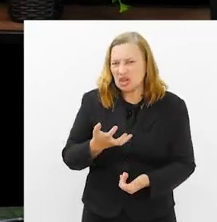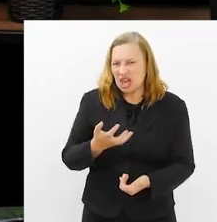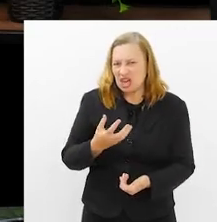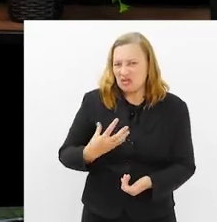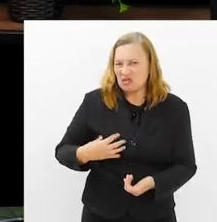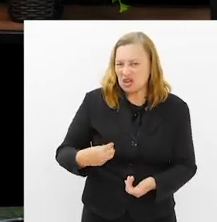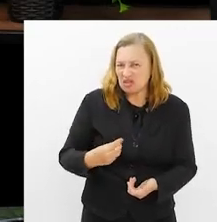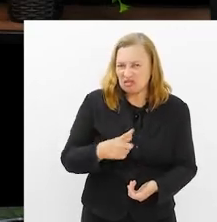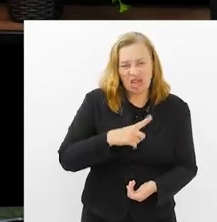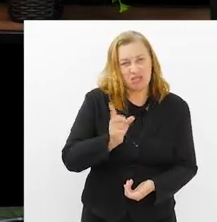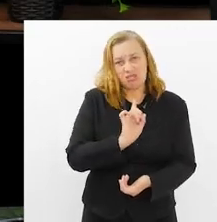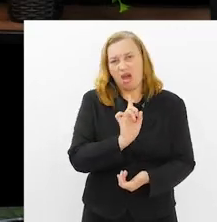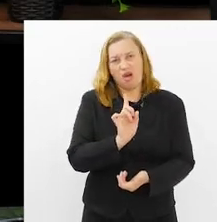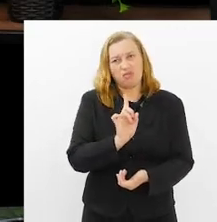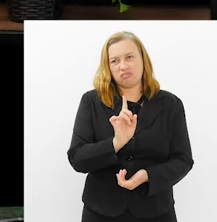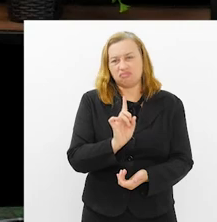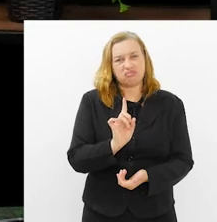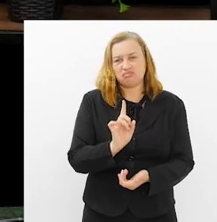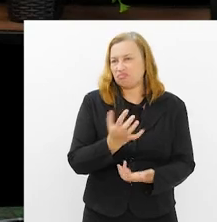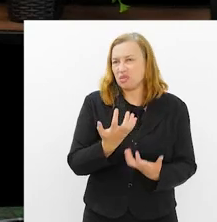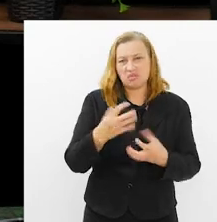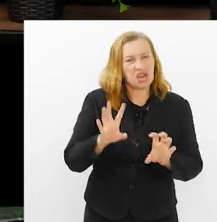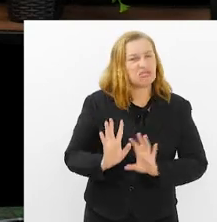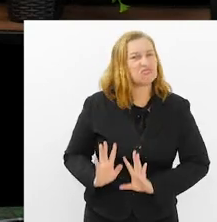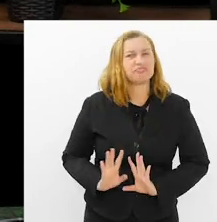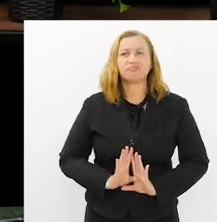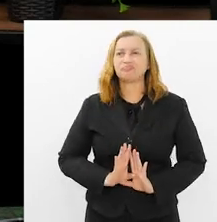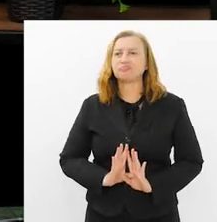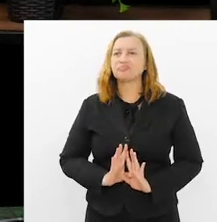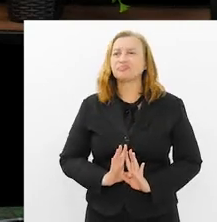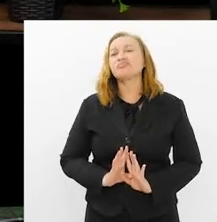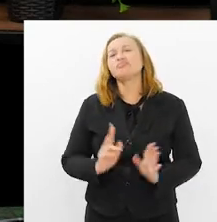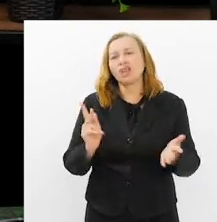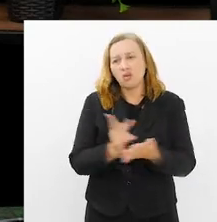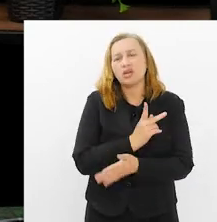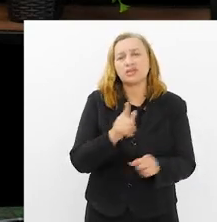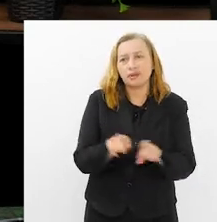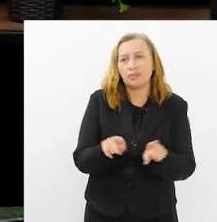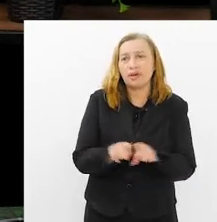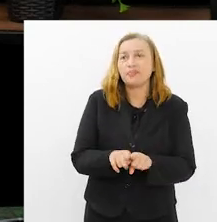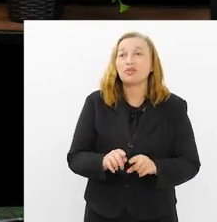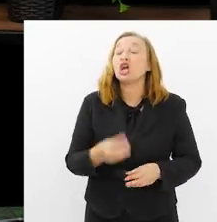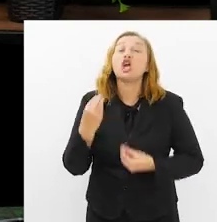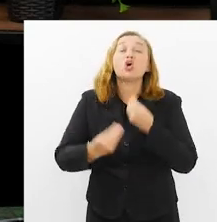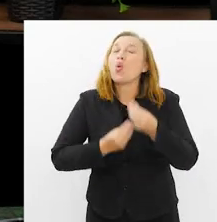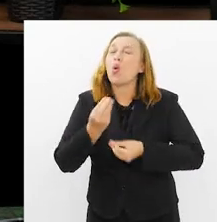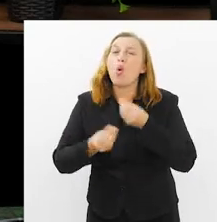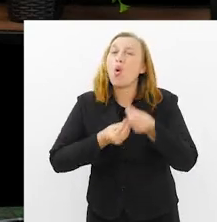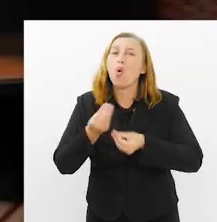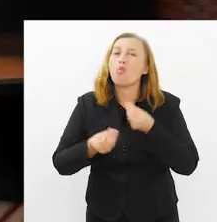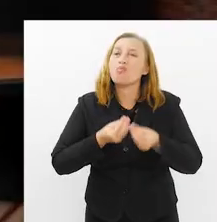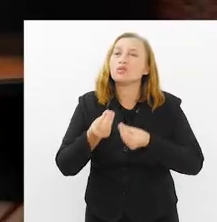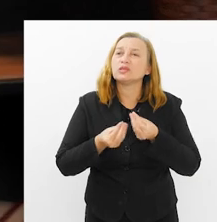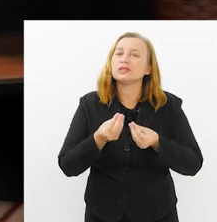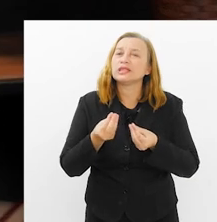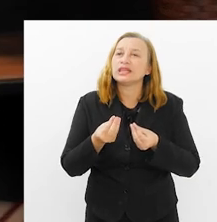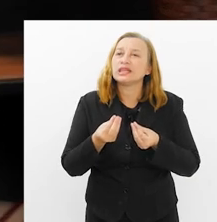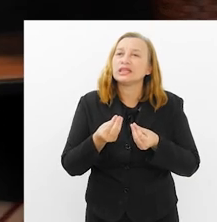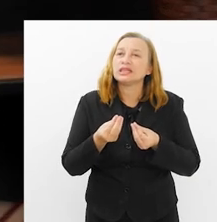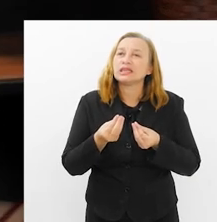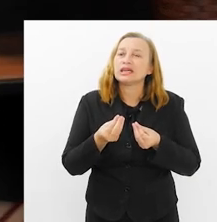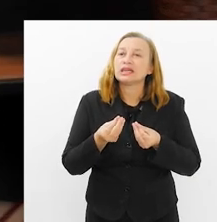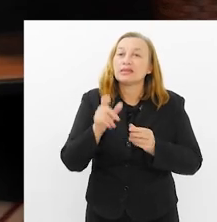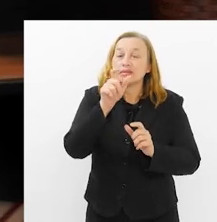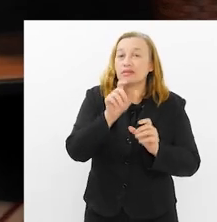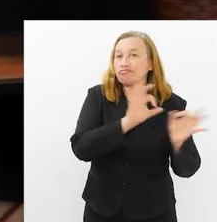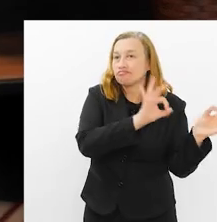quero criar os meus filhos, eu não quero botar um filho num mundo como esse. Isso acontece também. E aí, como que a gente